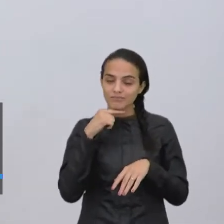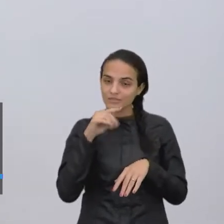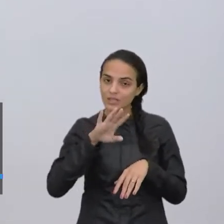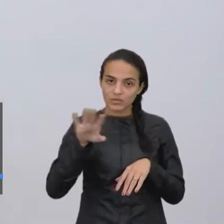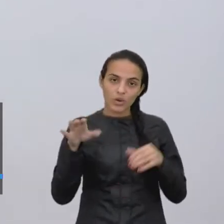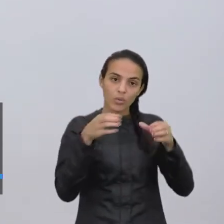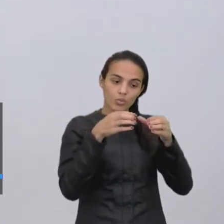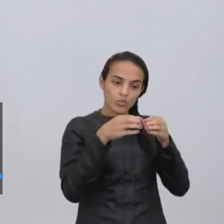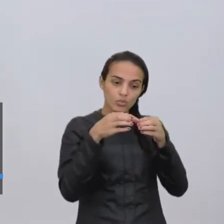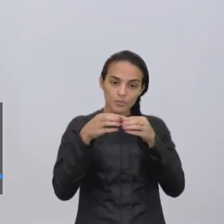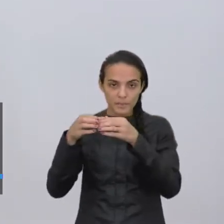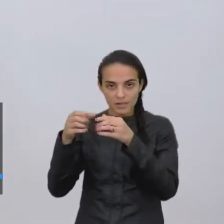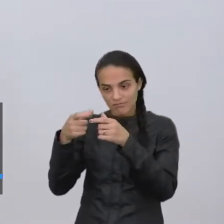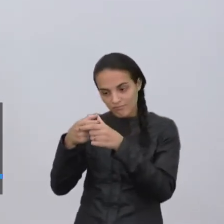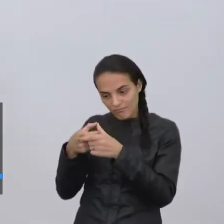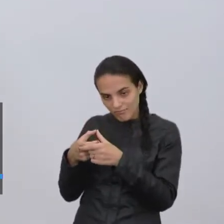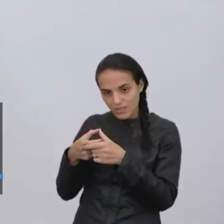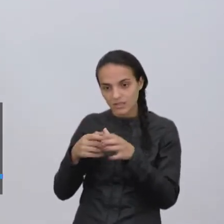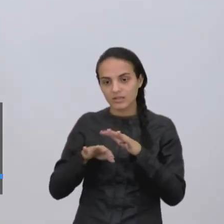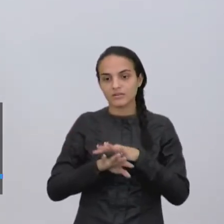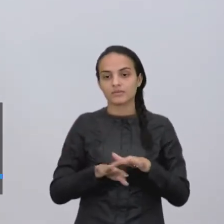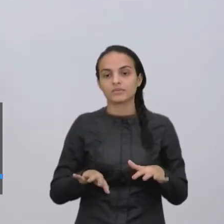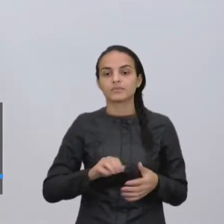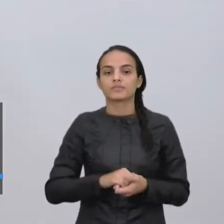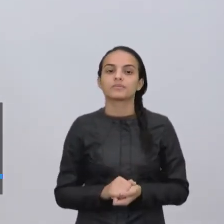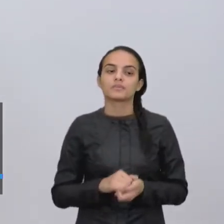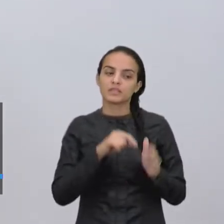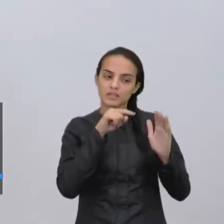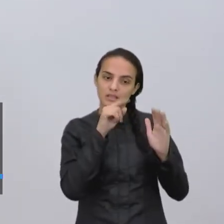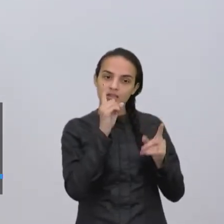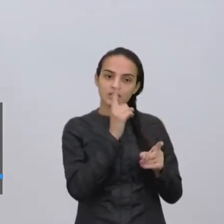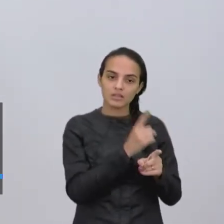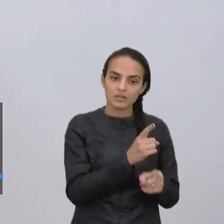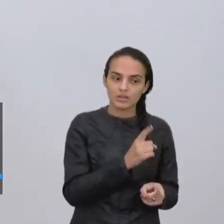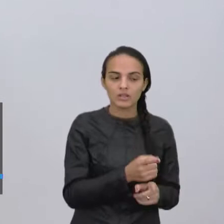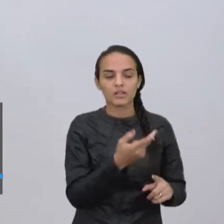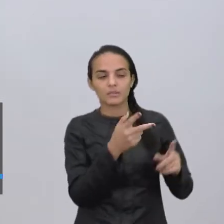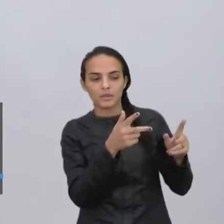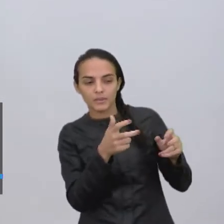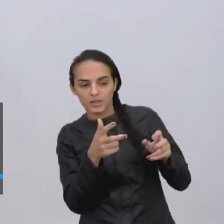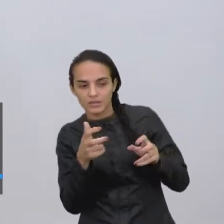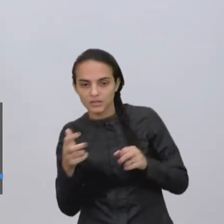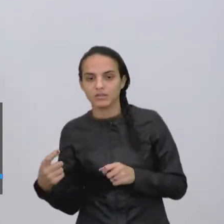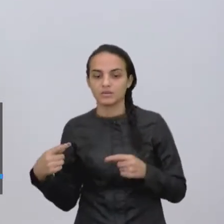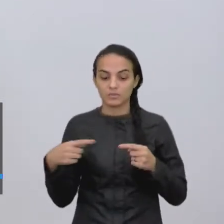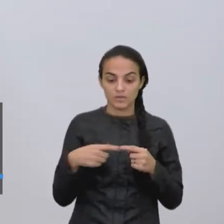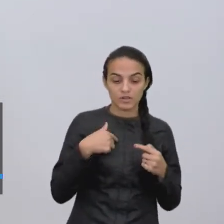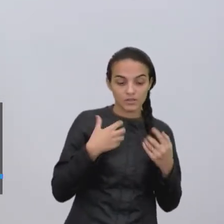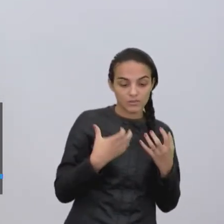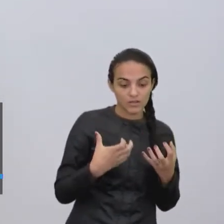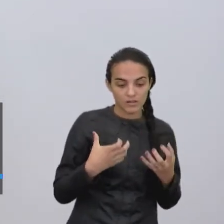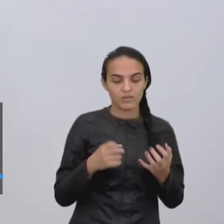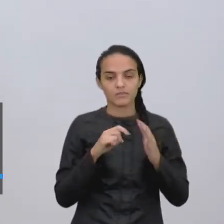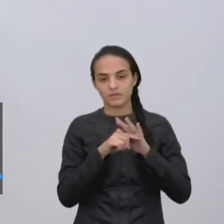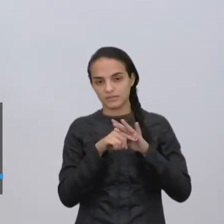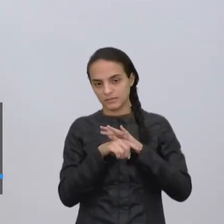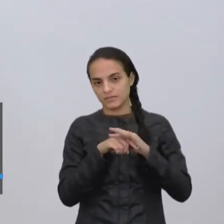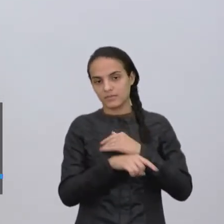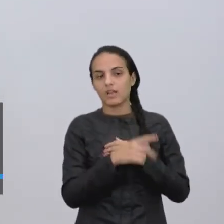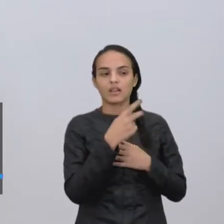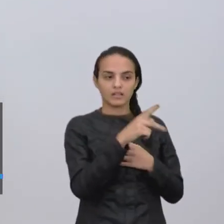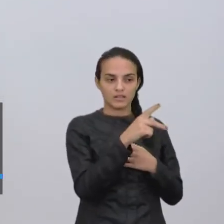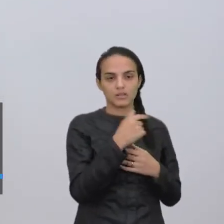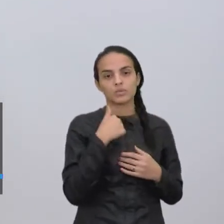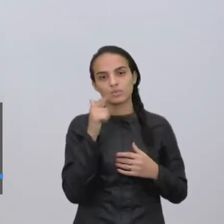pegar indícios, eu vou ter que pegar um grupo ali que realmente identifique, que realmente tenha a ver com o que eu estou querendo pesquisar, e aí, com eles,